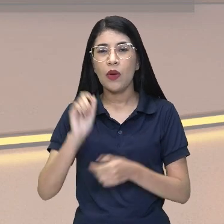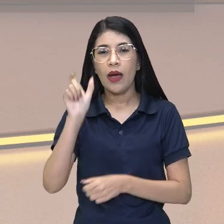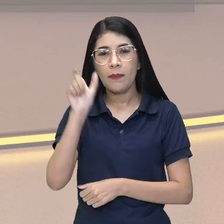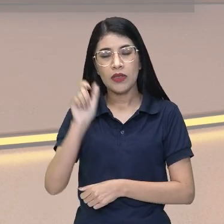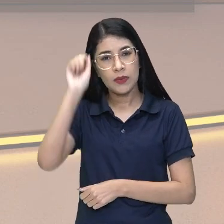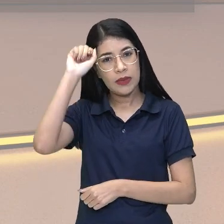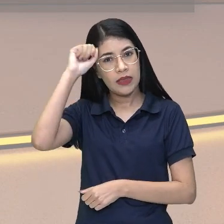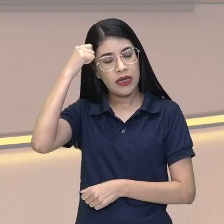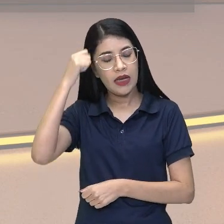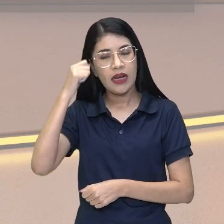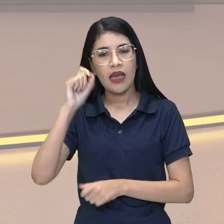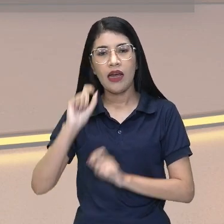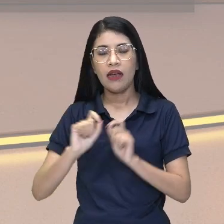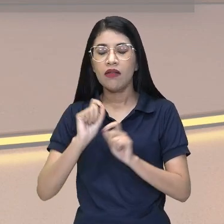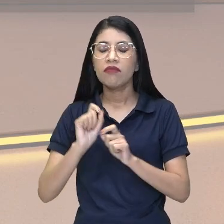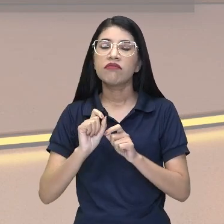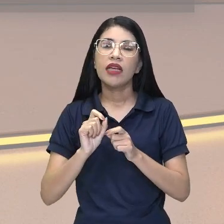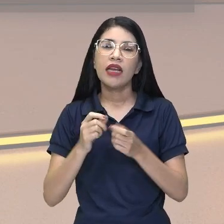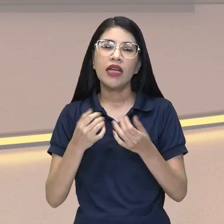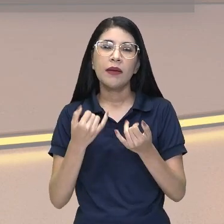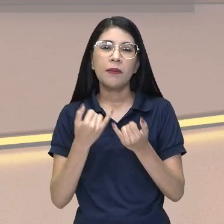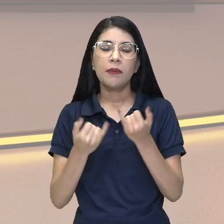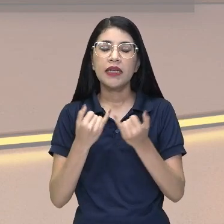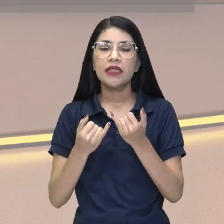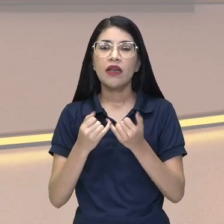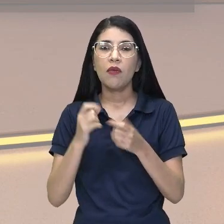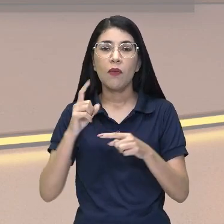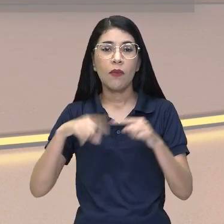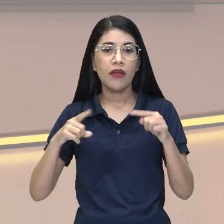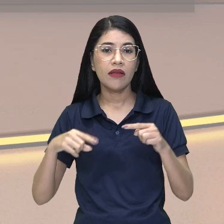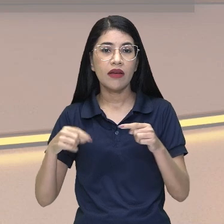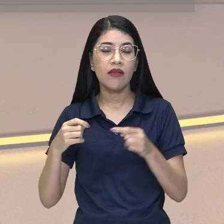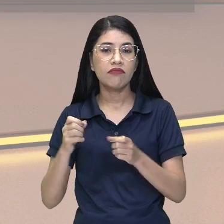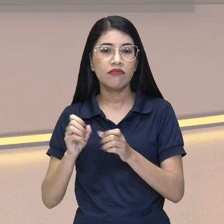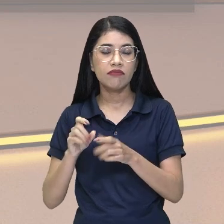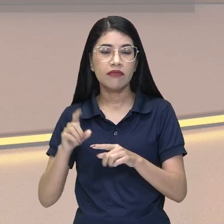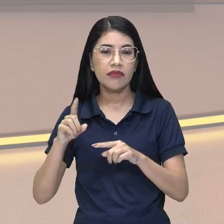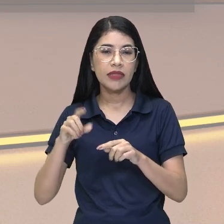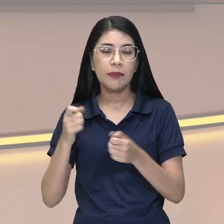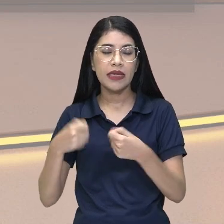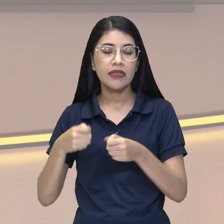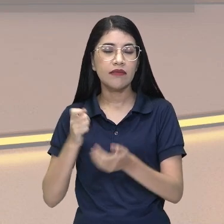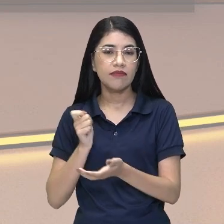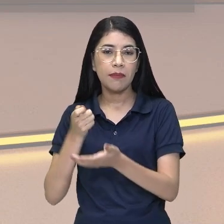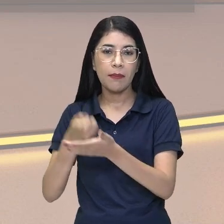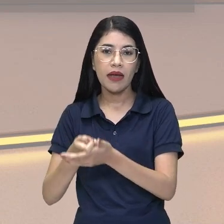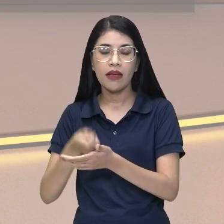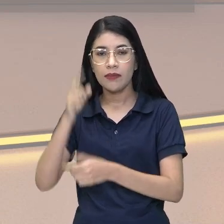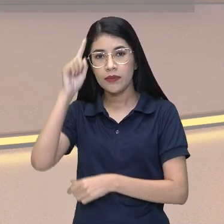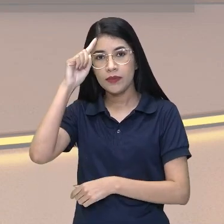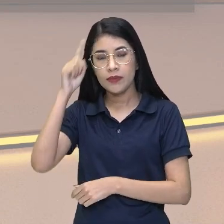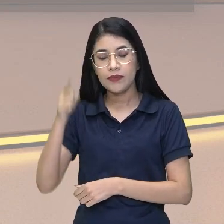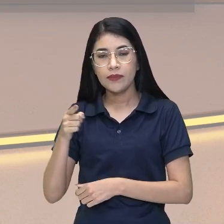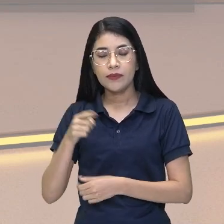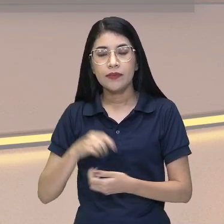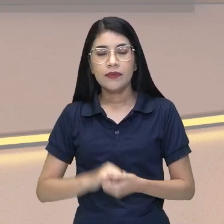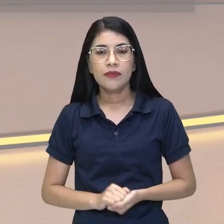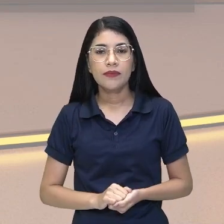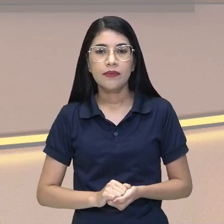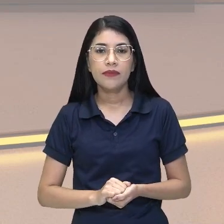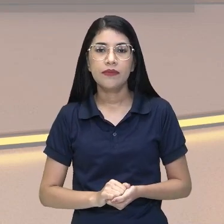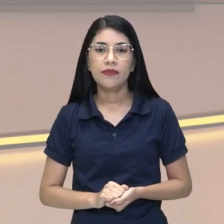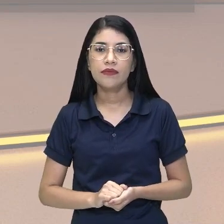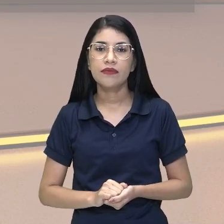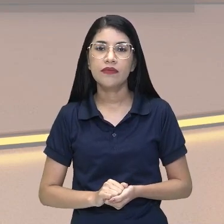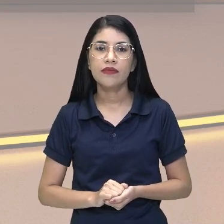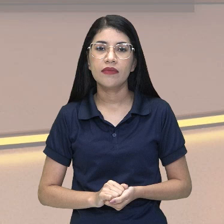um bem, uma posse do senhor de escravo, o Estado tinha que pagar, tinha que indenizar. Então havia uma